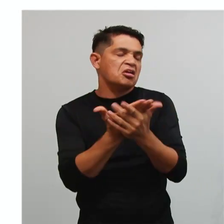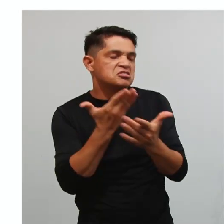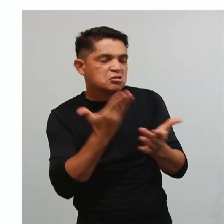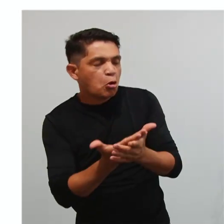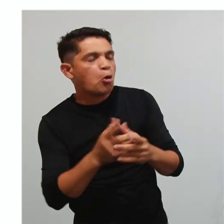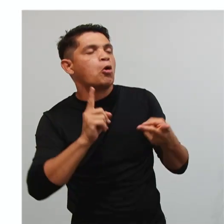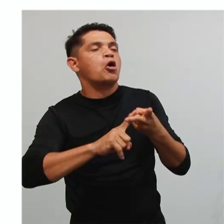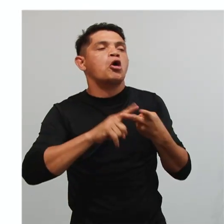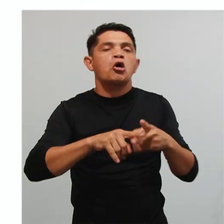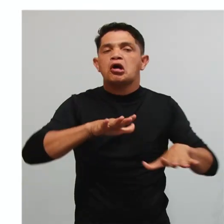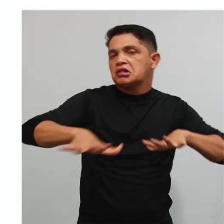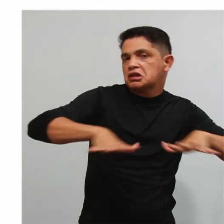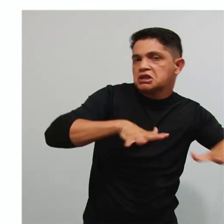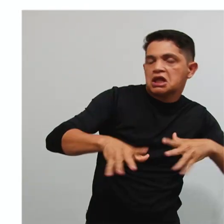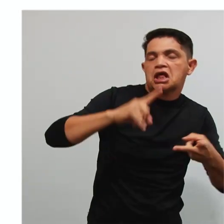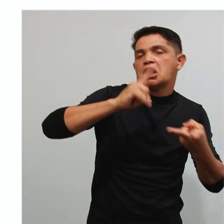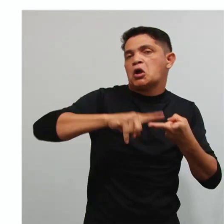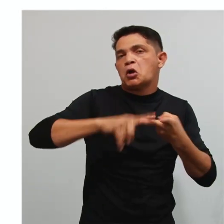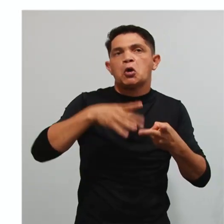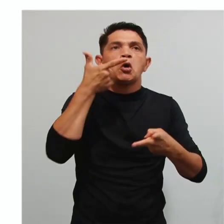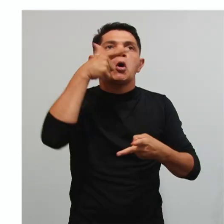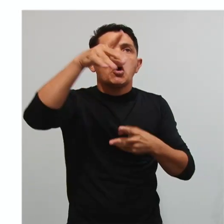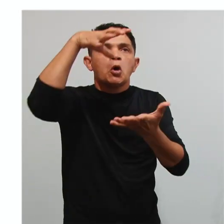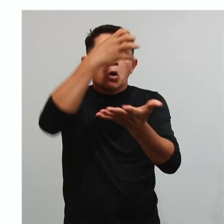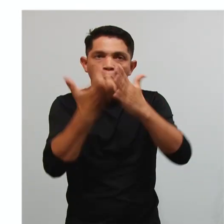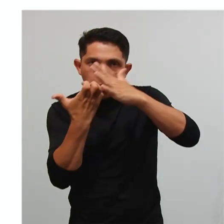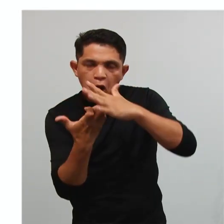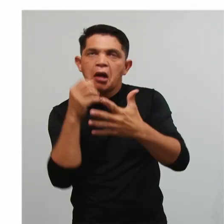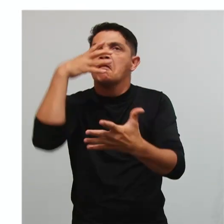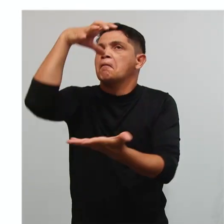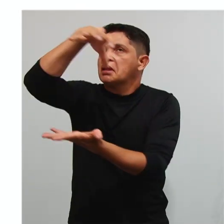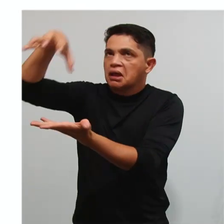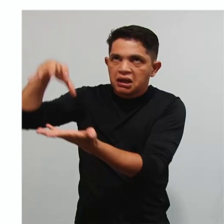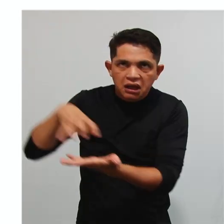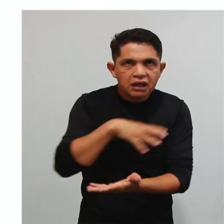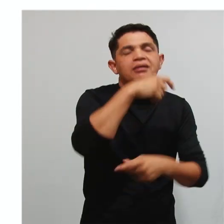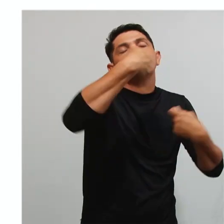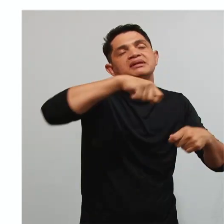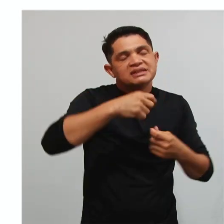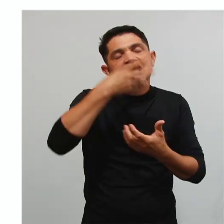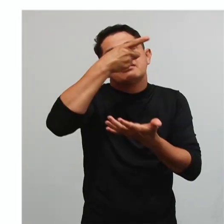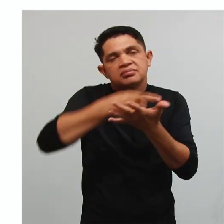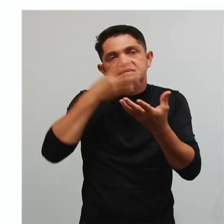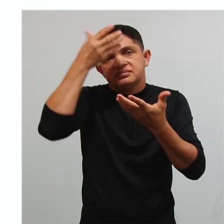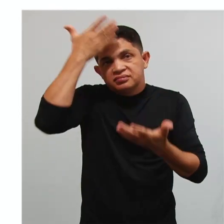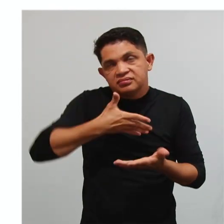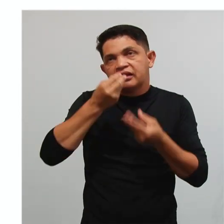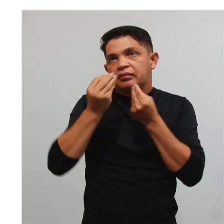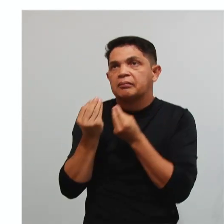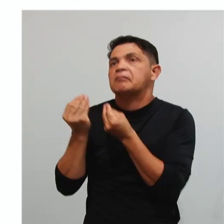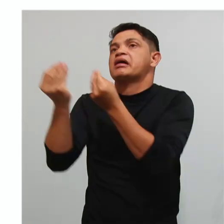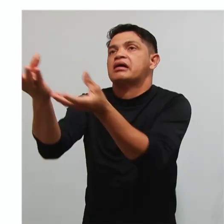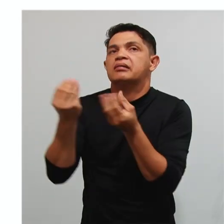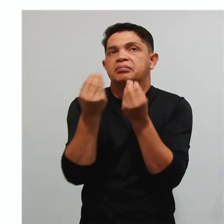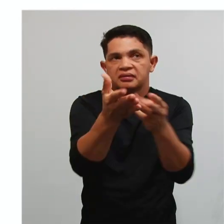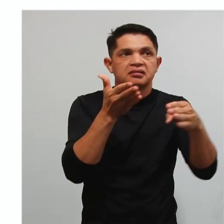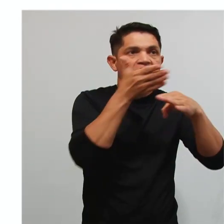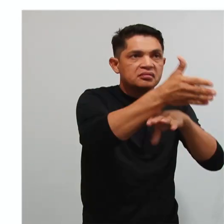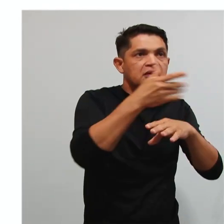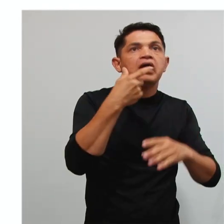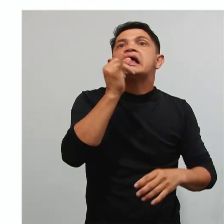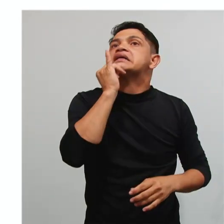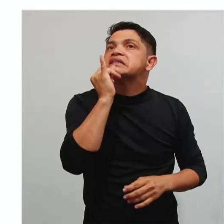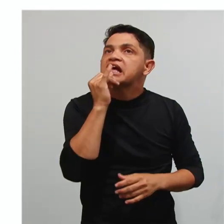no Detran, enfim. A declaração é uma confirmação da existência ou não de uma situação